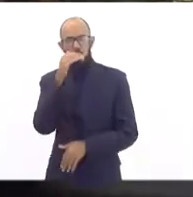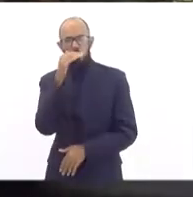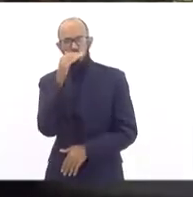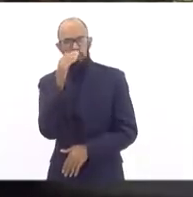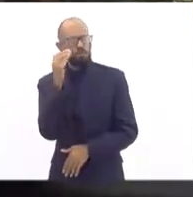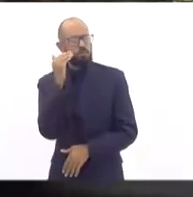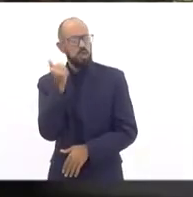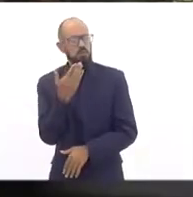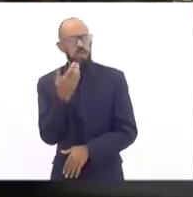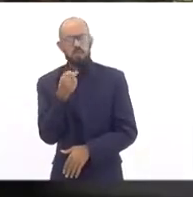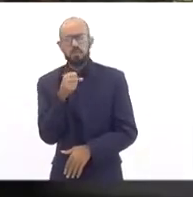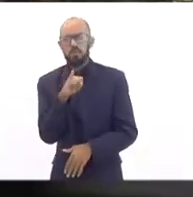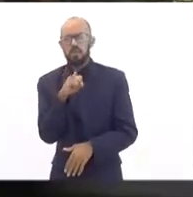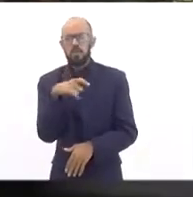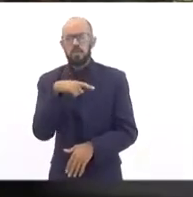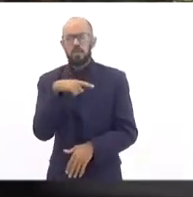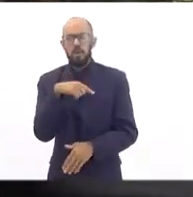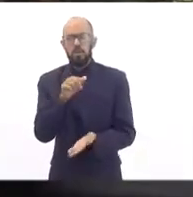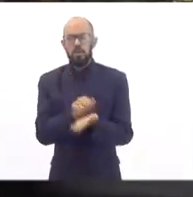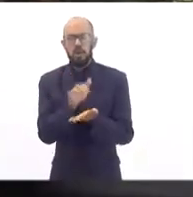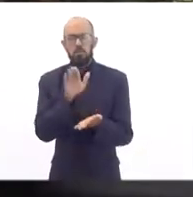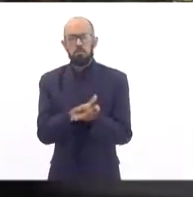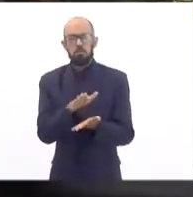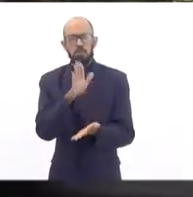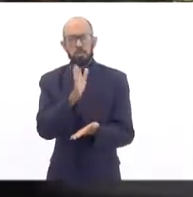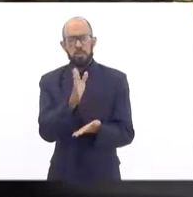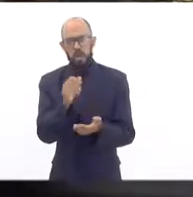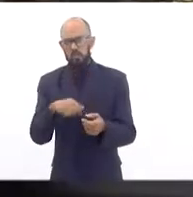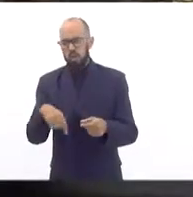saber se alguma das multas aplicadas foi